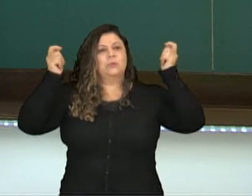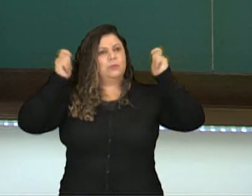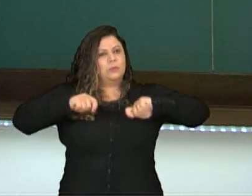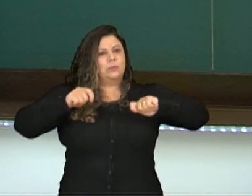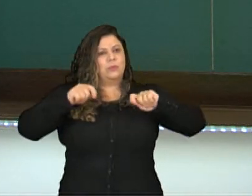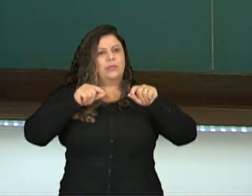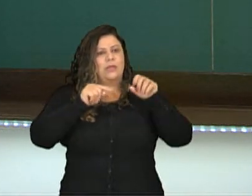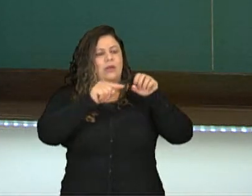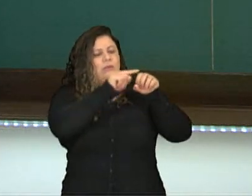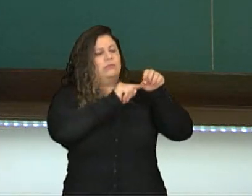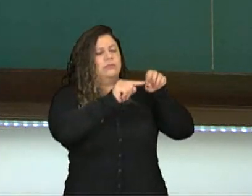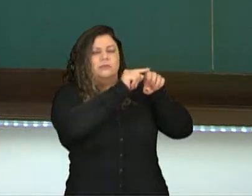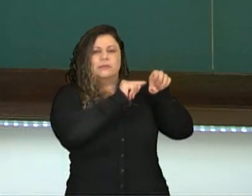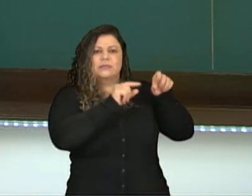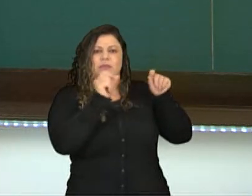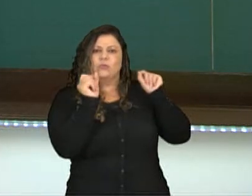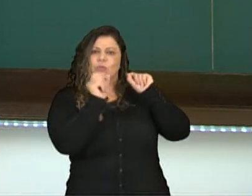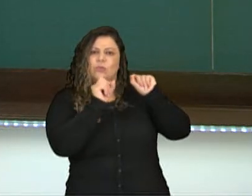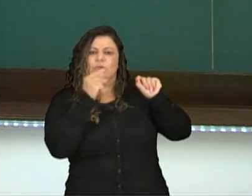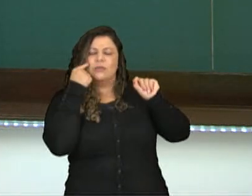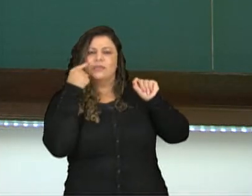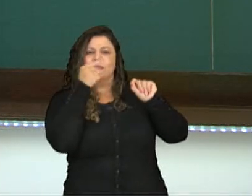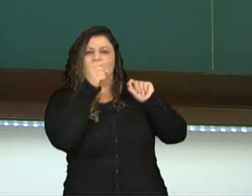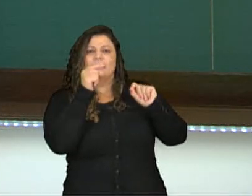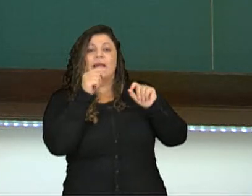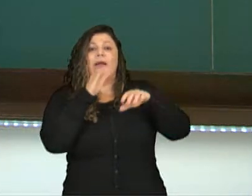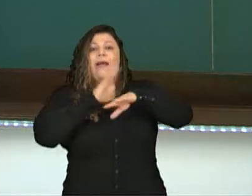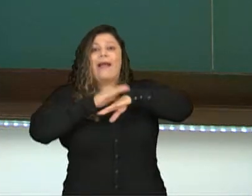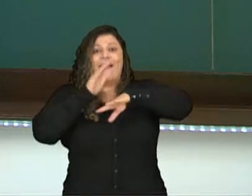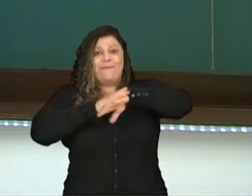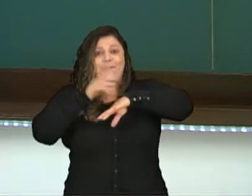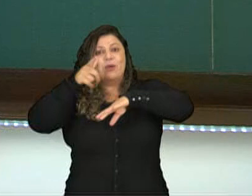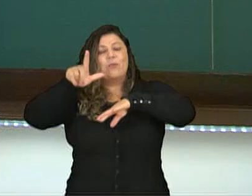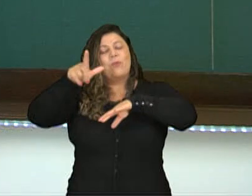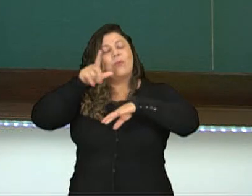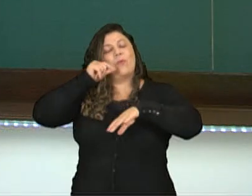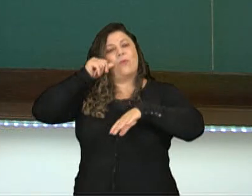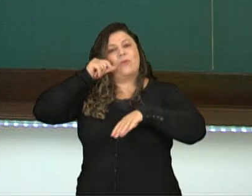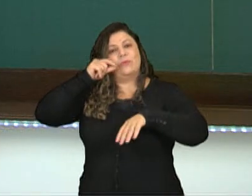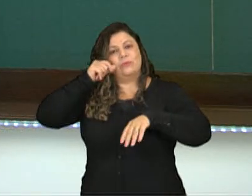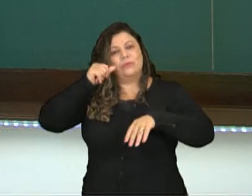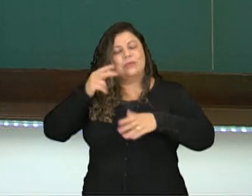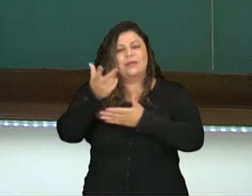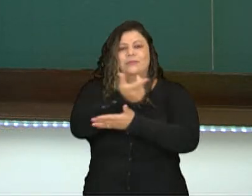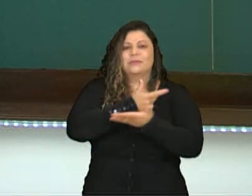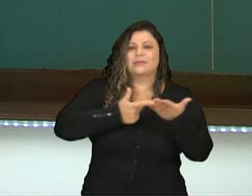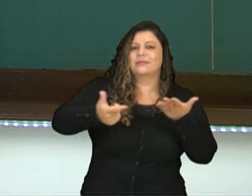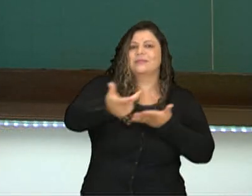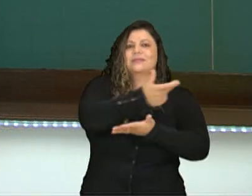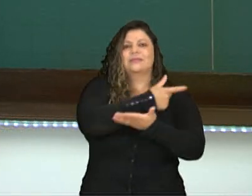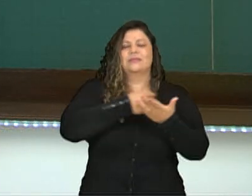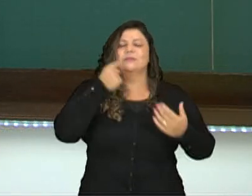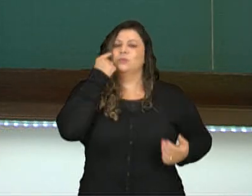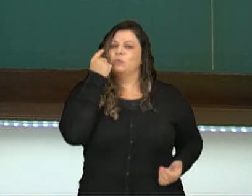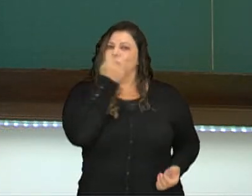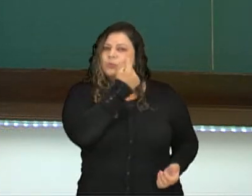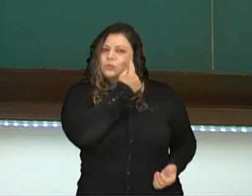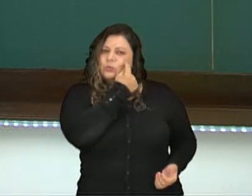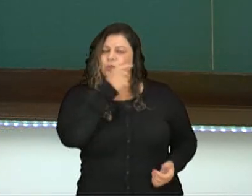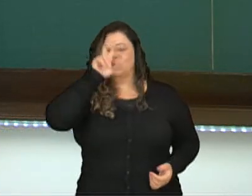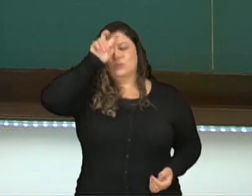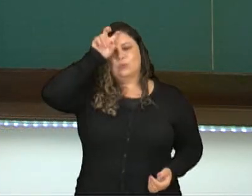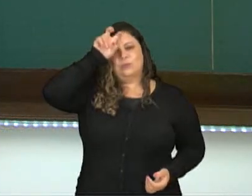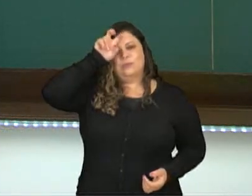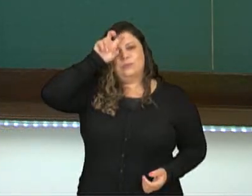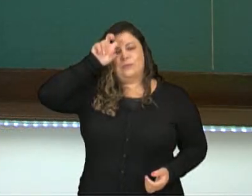aqui em cima, depois com a mão ou com outro lápis faziam os desenhos, né, dos olhos egípcios, né, bem marcado,